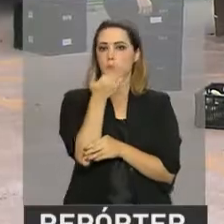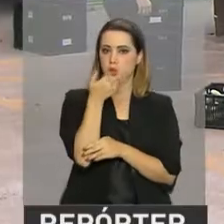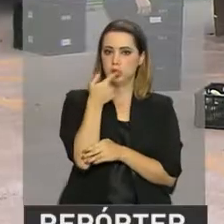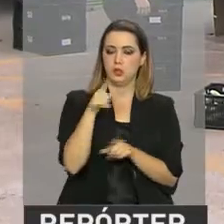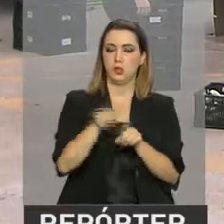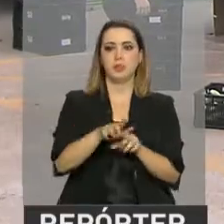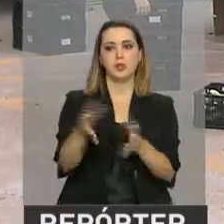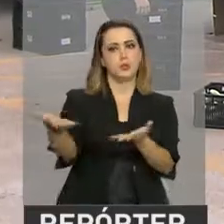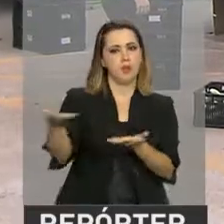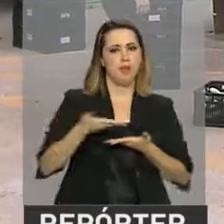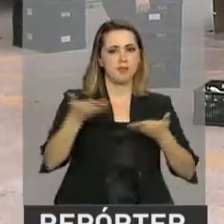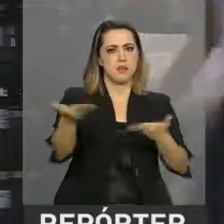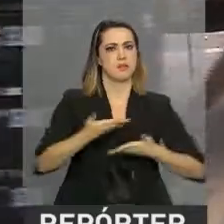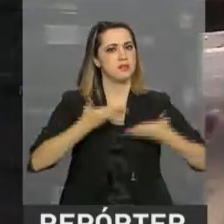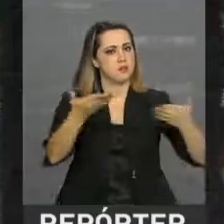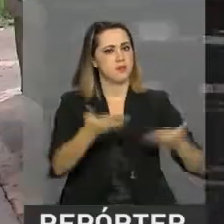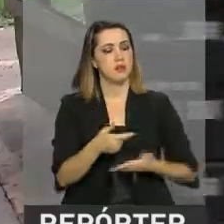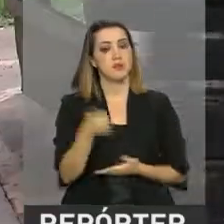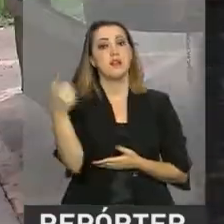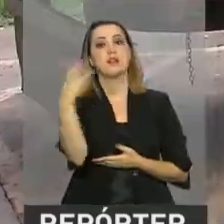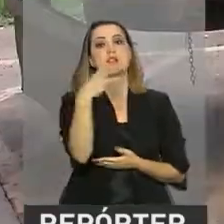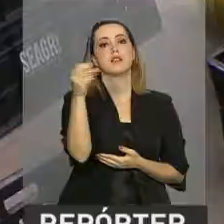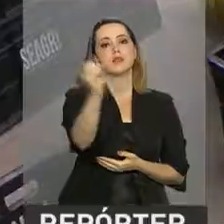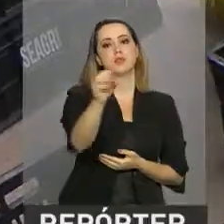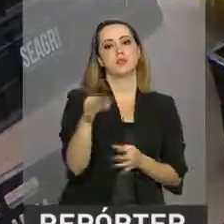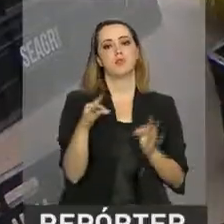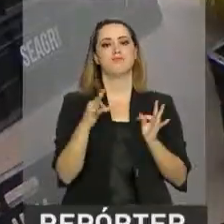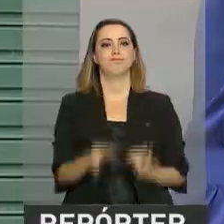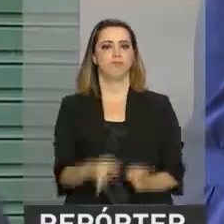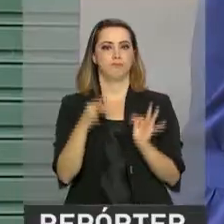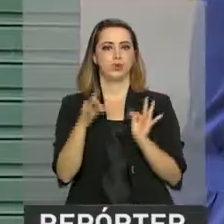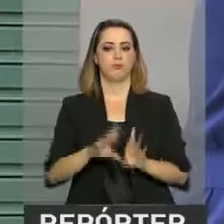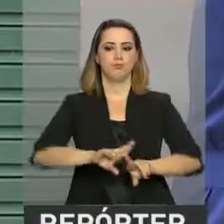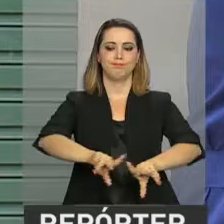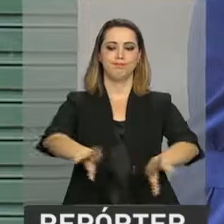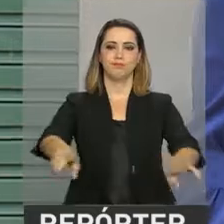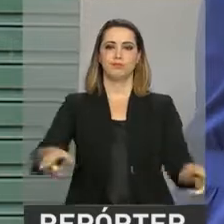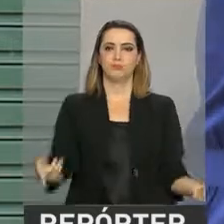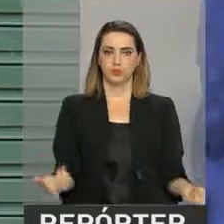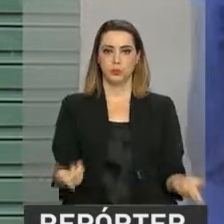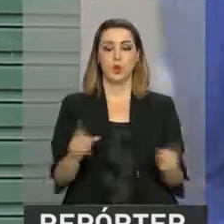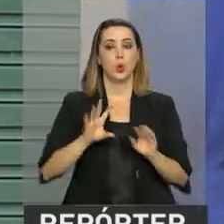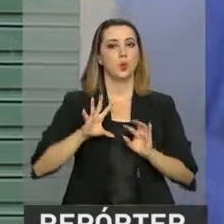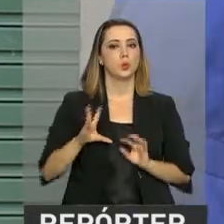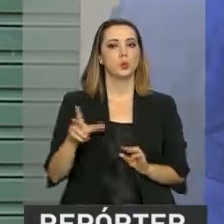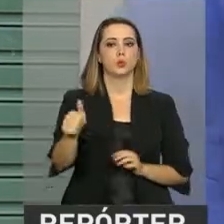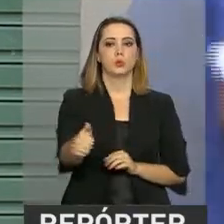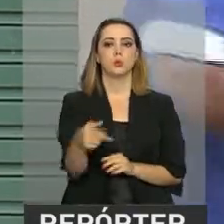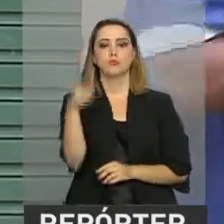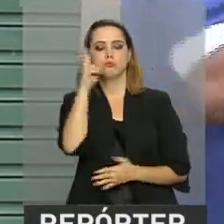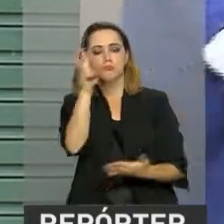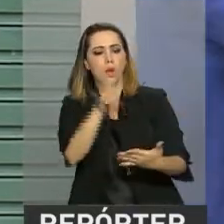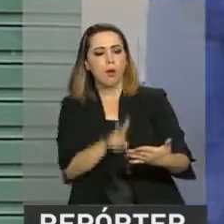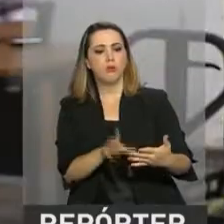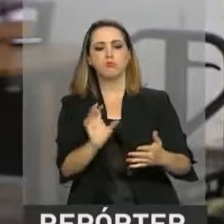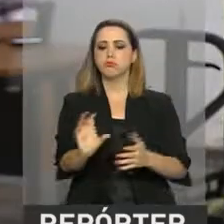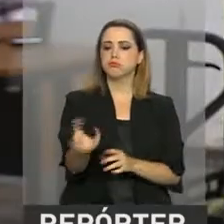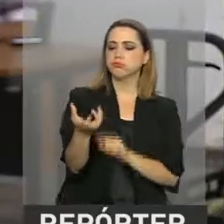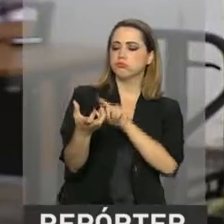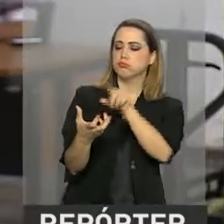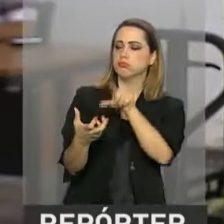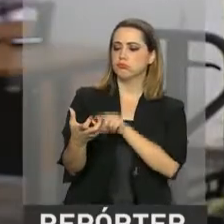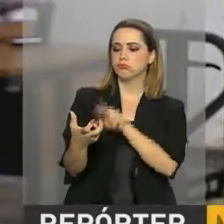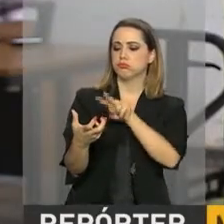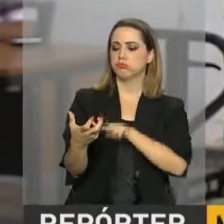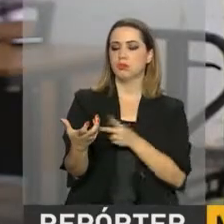mais de 130 toneladas de verduras, frutas e legumes. E tudo passa por uma vistoria. Todo o